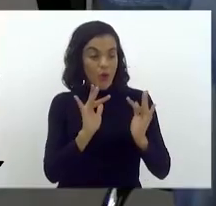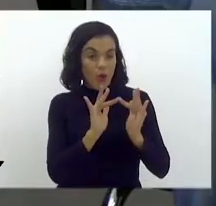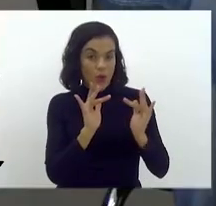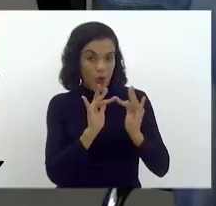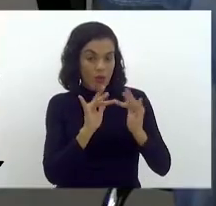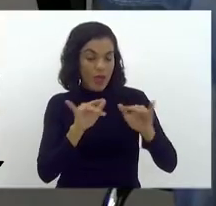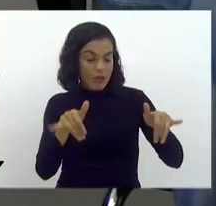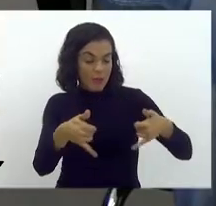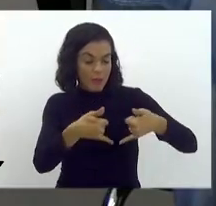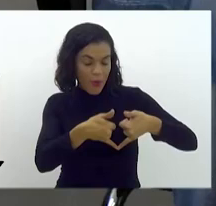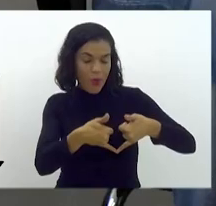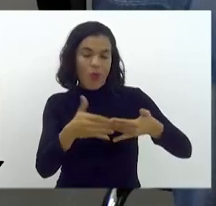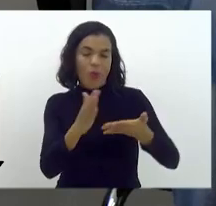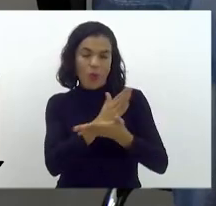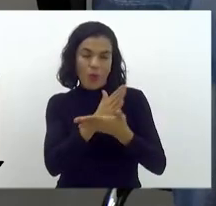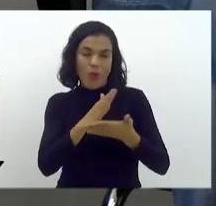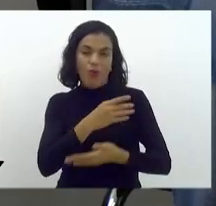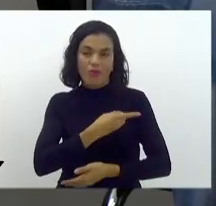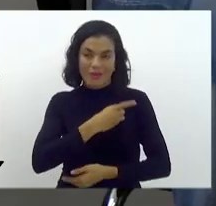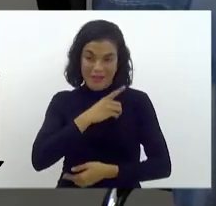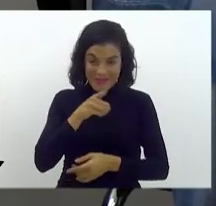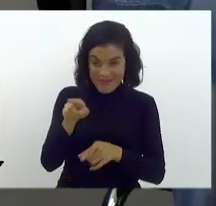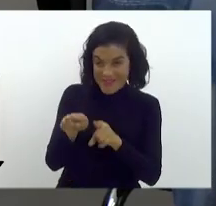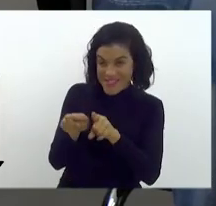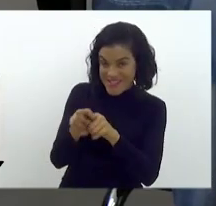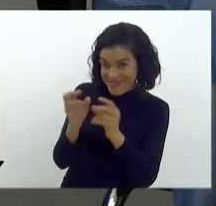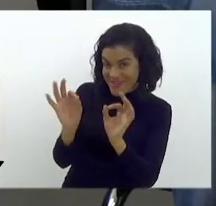com algumas Delegados inclusive